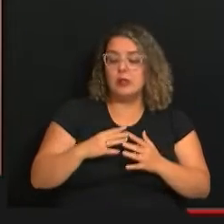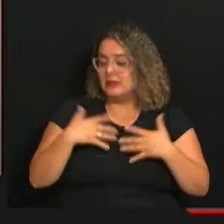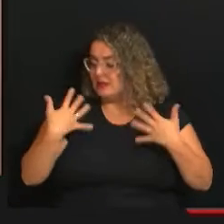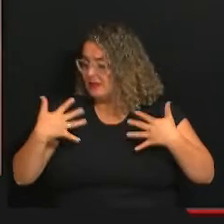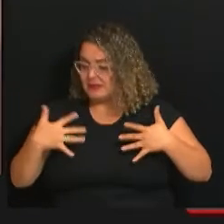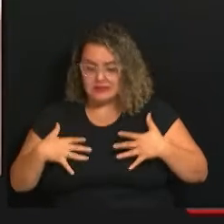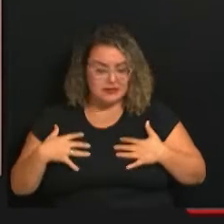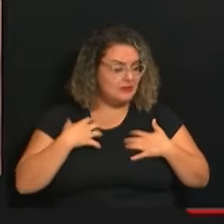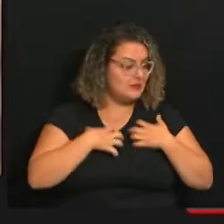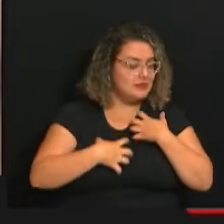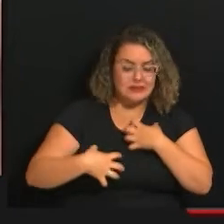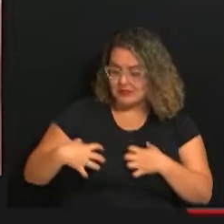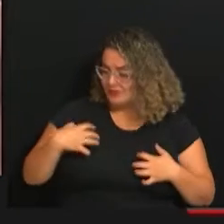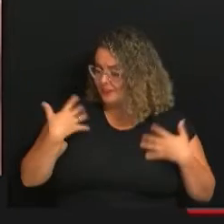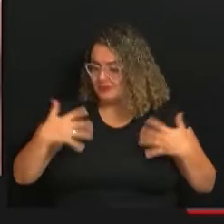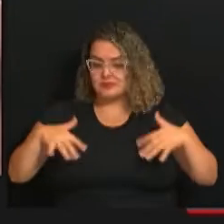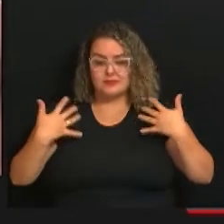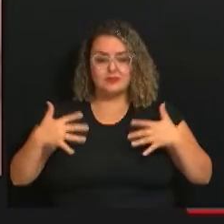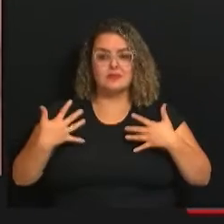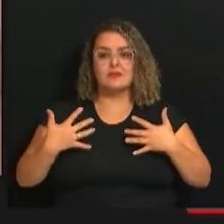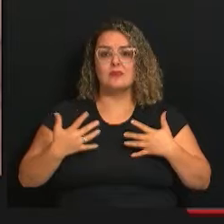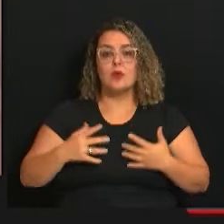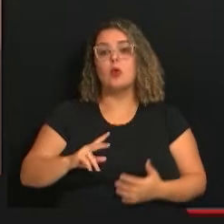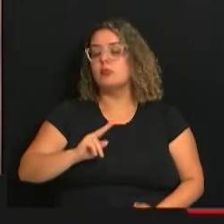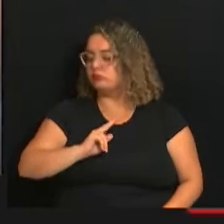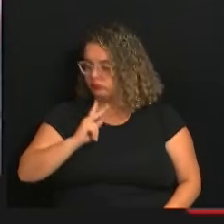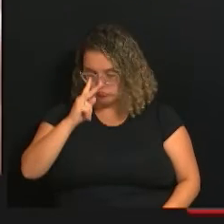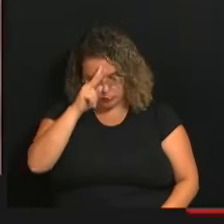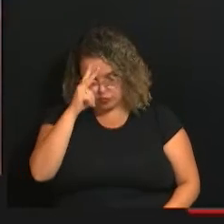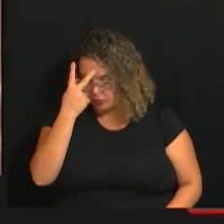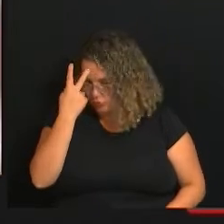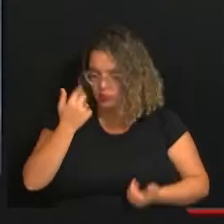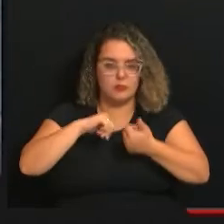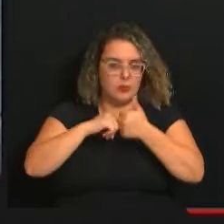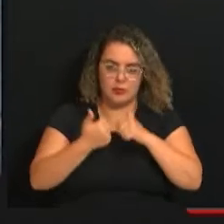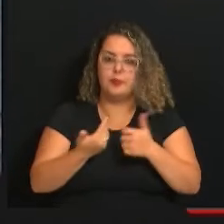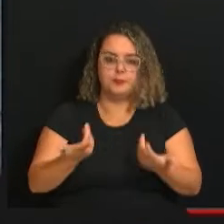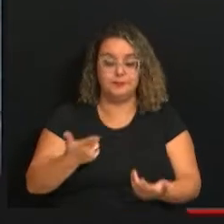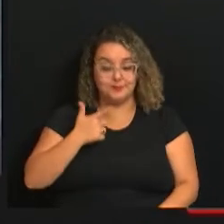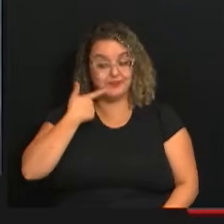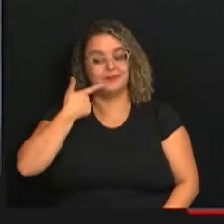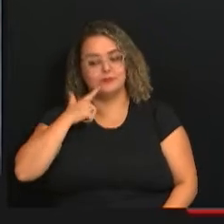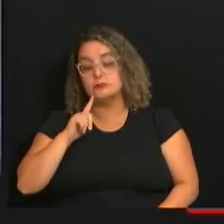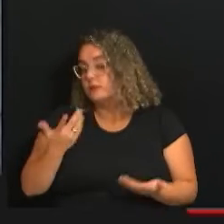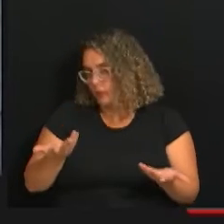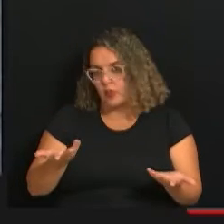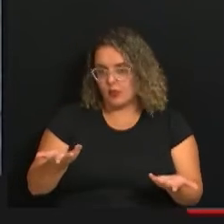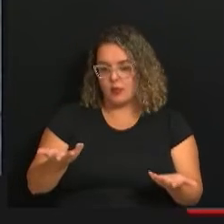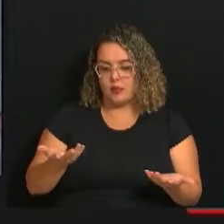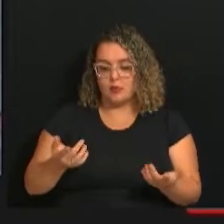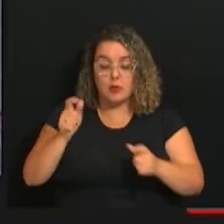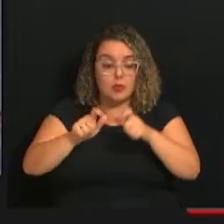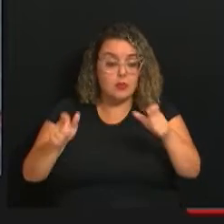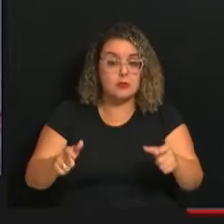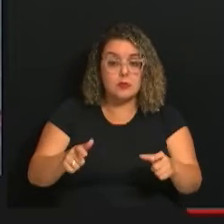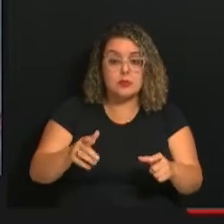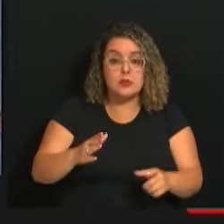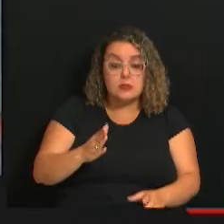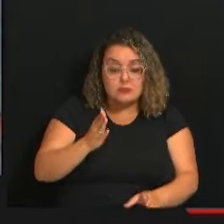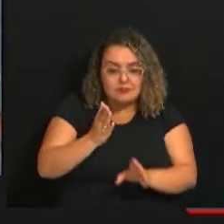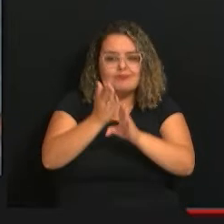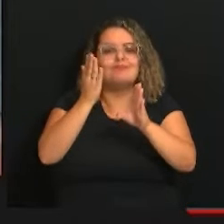livro como uma força de cura, para não pensar mais no assunto. Eu queria colocá-lo no papel e tirar